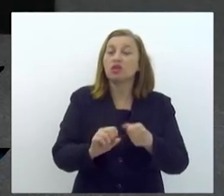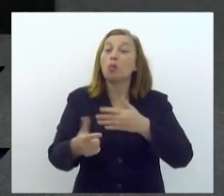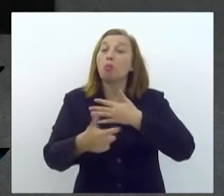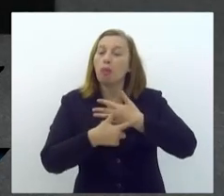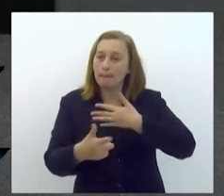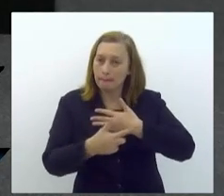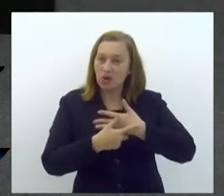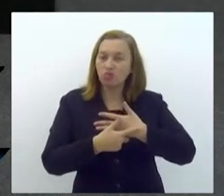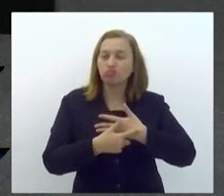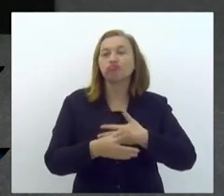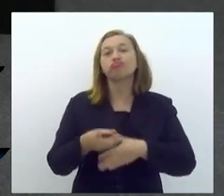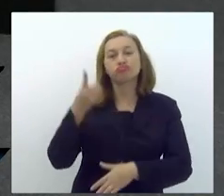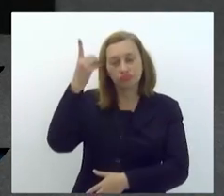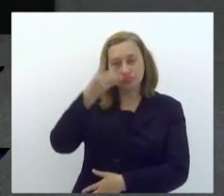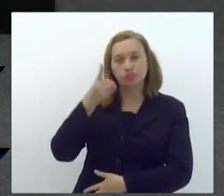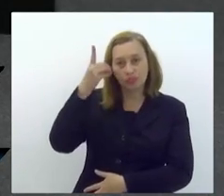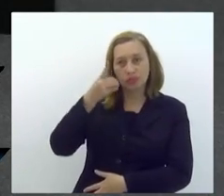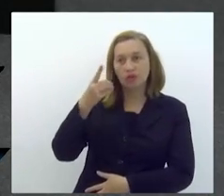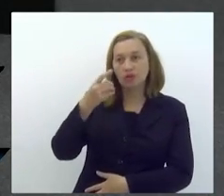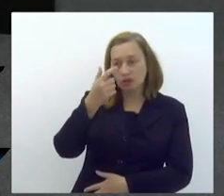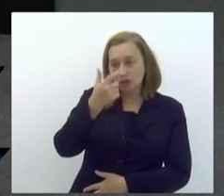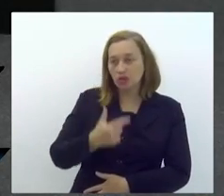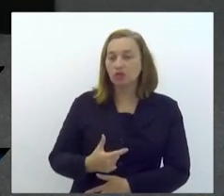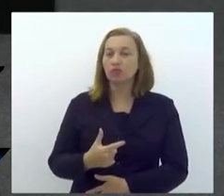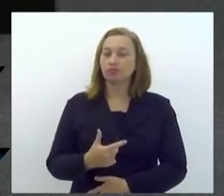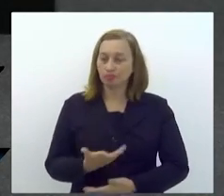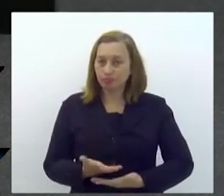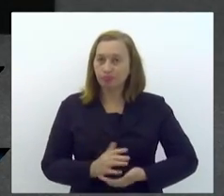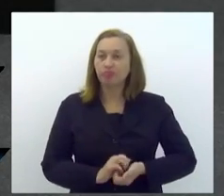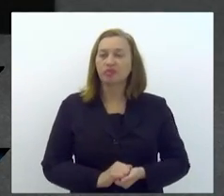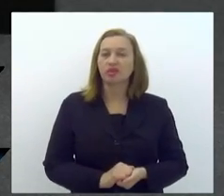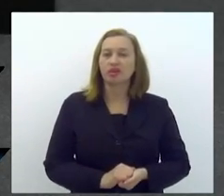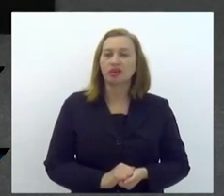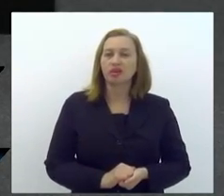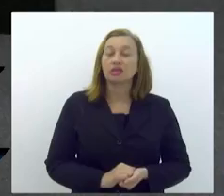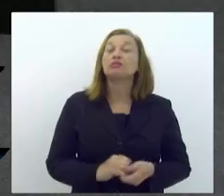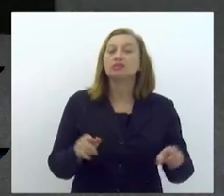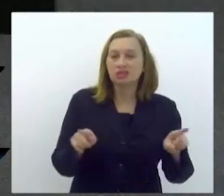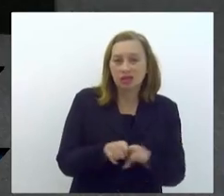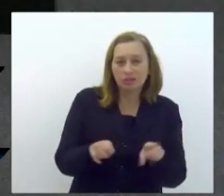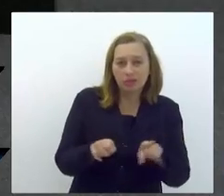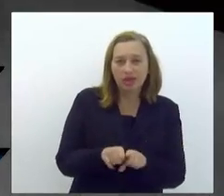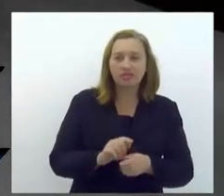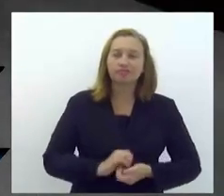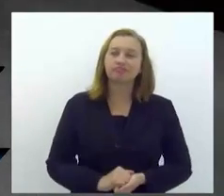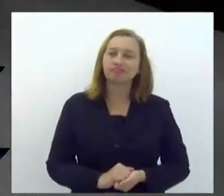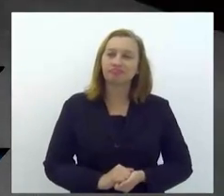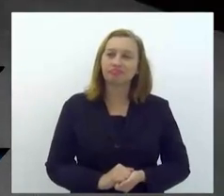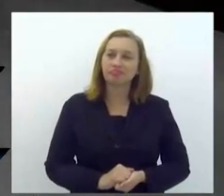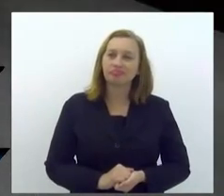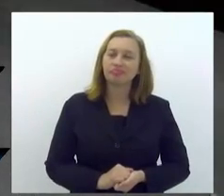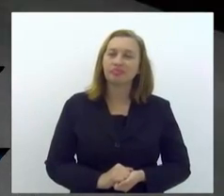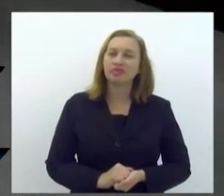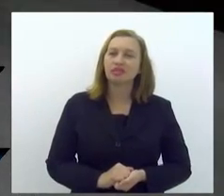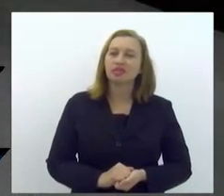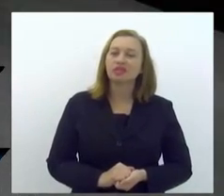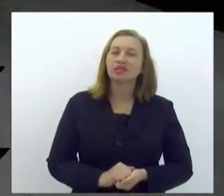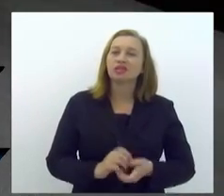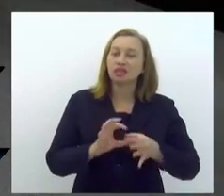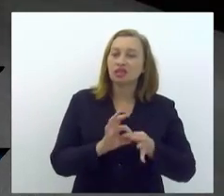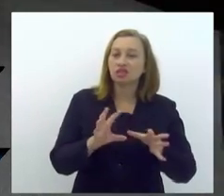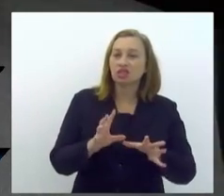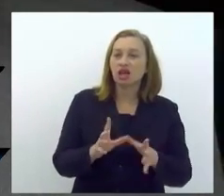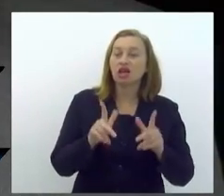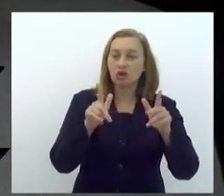dever como parlamentar estadual e também deixar como a tia Ju falou